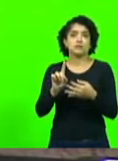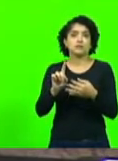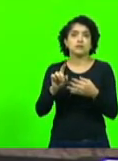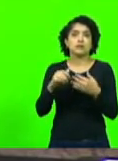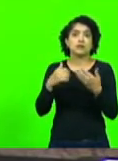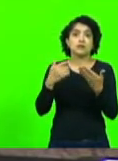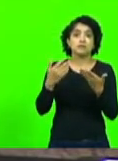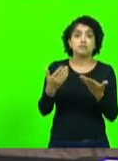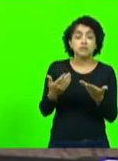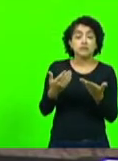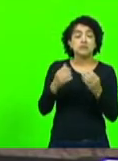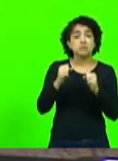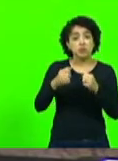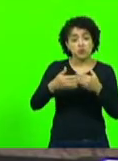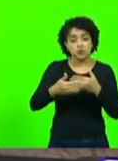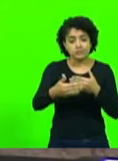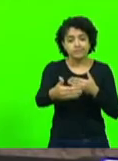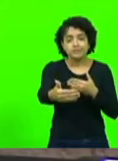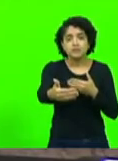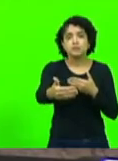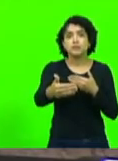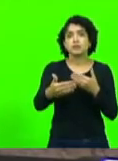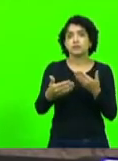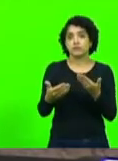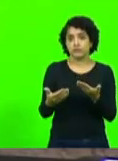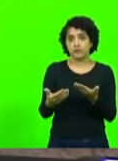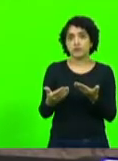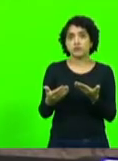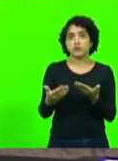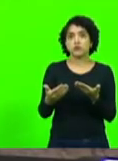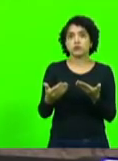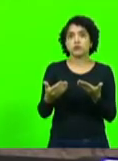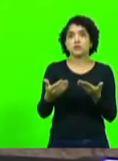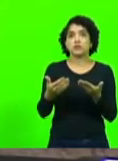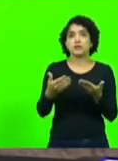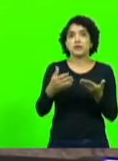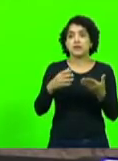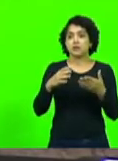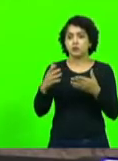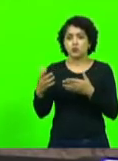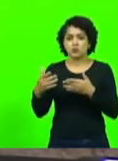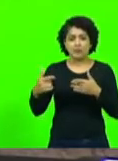vai nos trazer nesse contorno bélico,